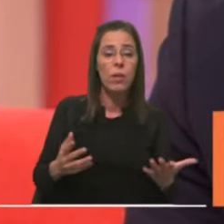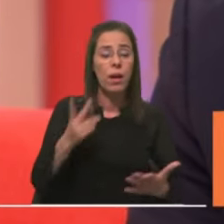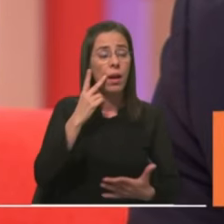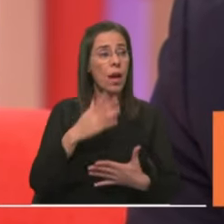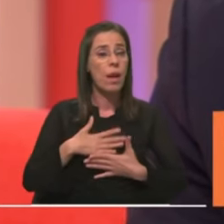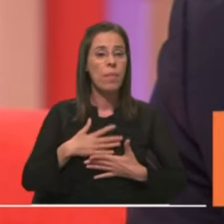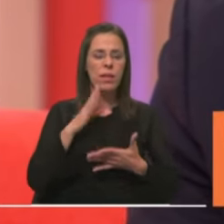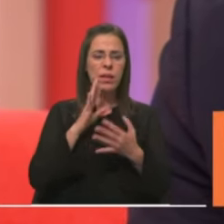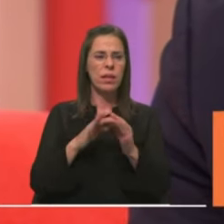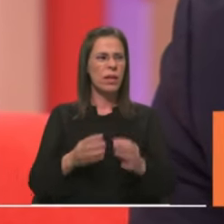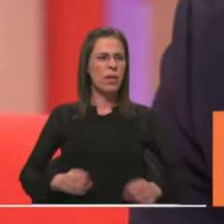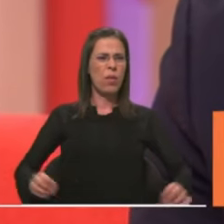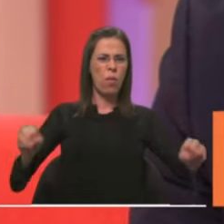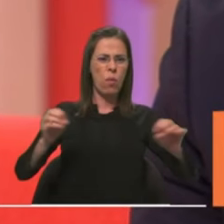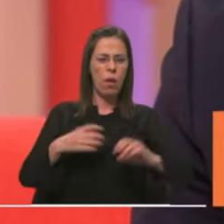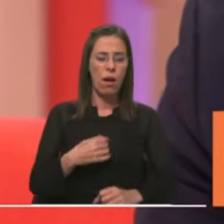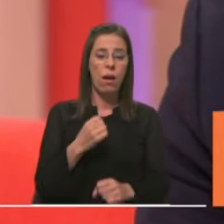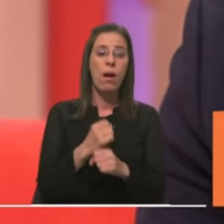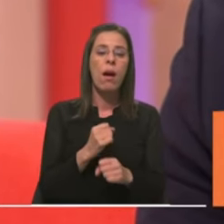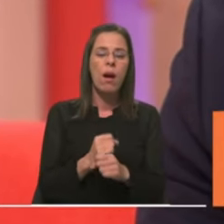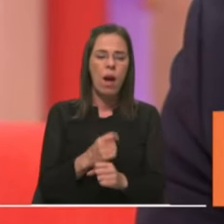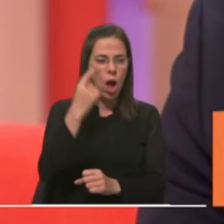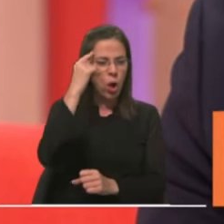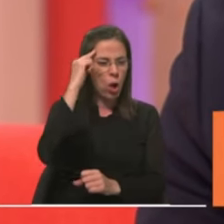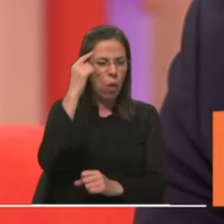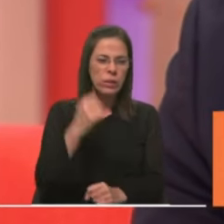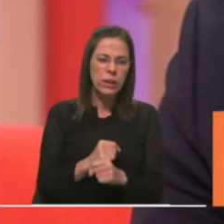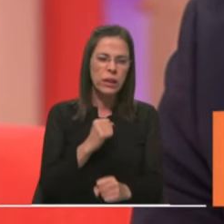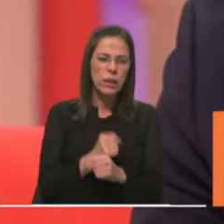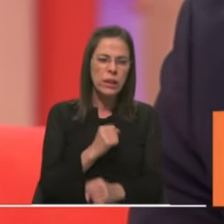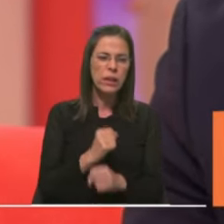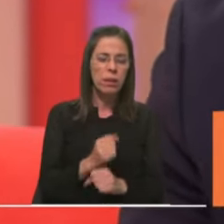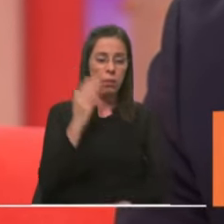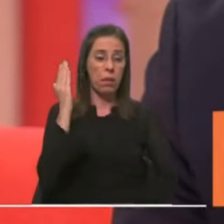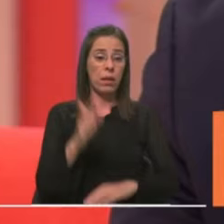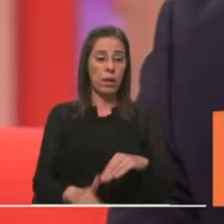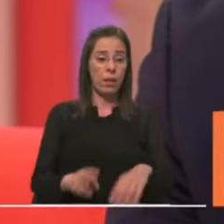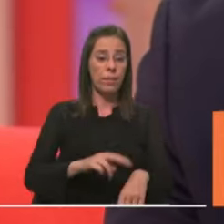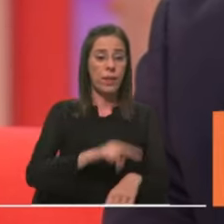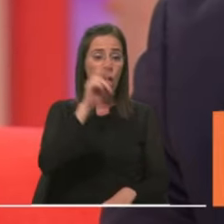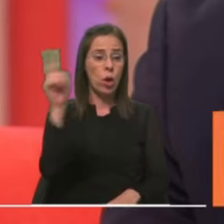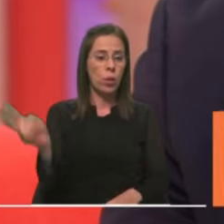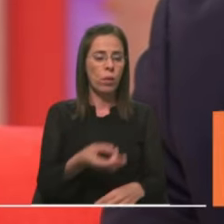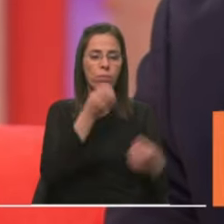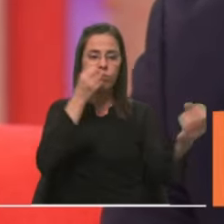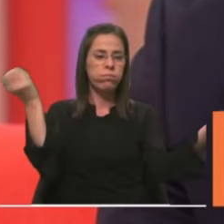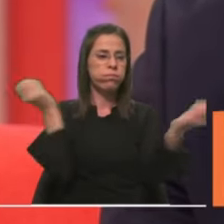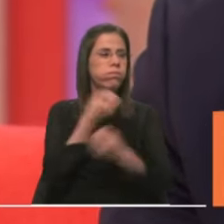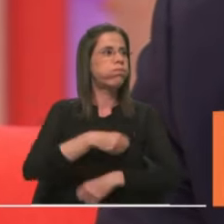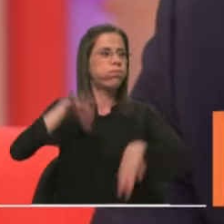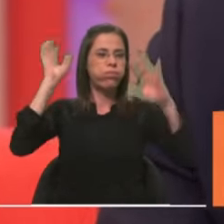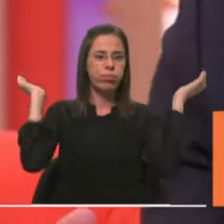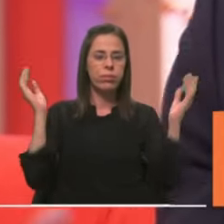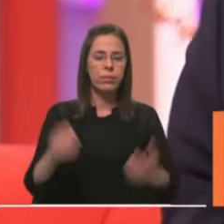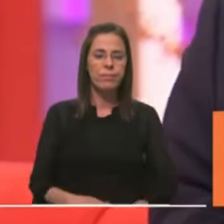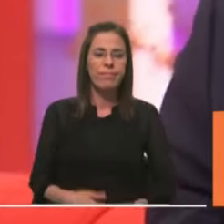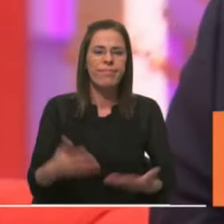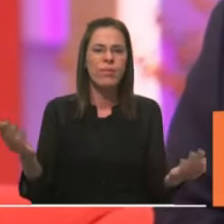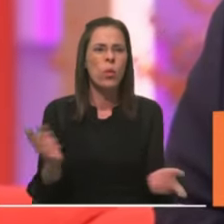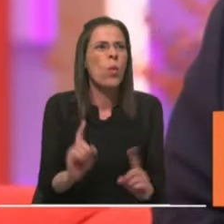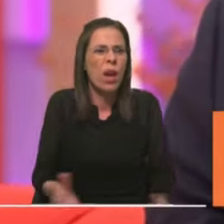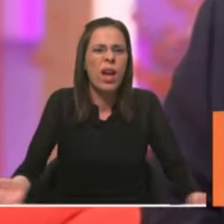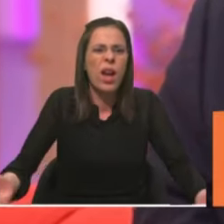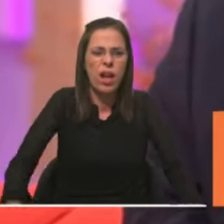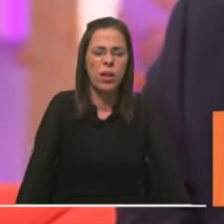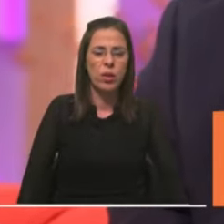minha vida não fazia sentido o FL tinha trabalhado nemum louco para aquilo tudo e de repente em em duas horas tudo aquilo o que é que é isto